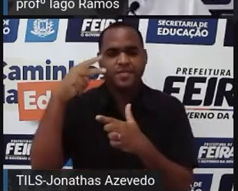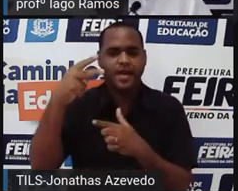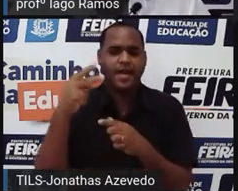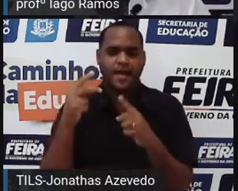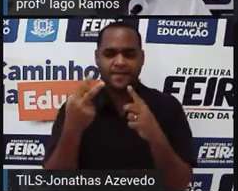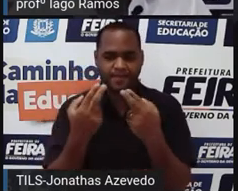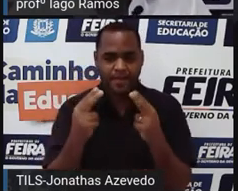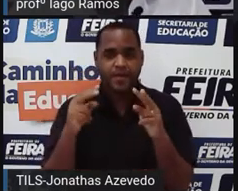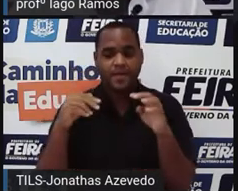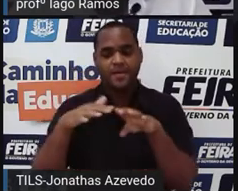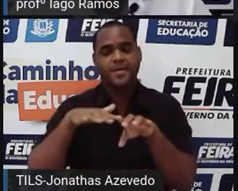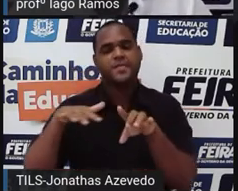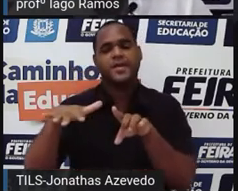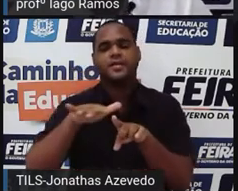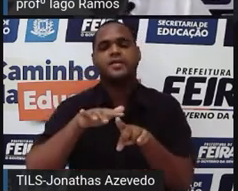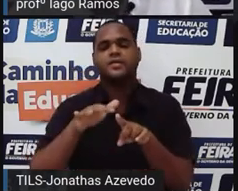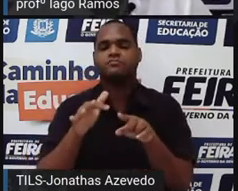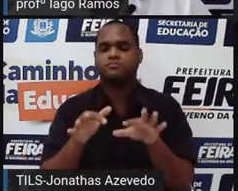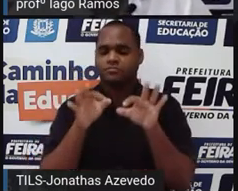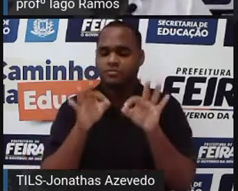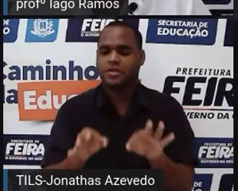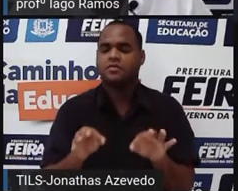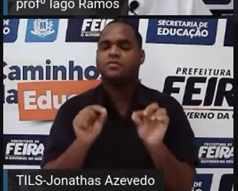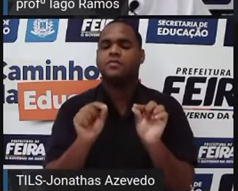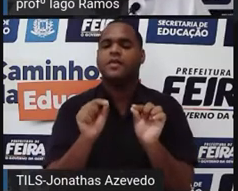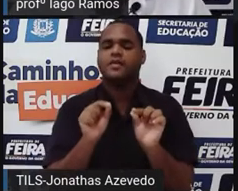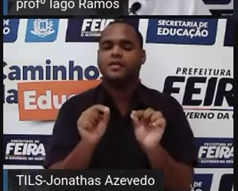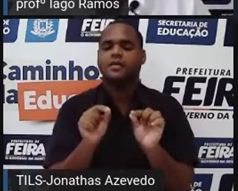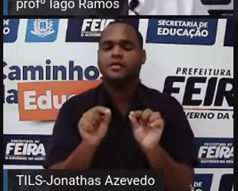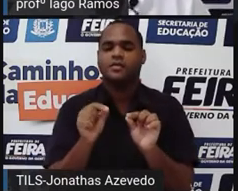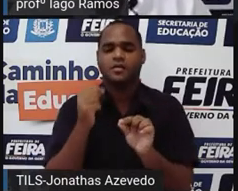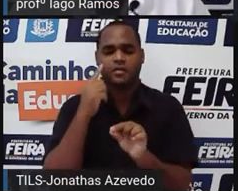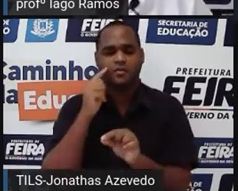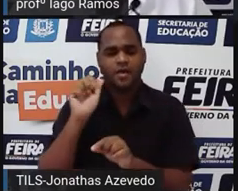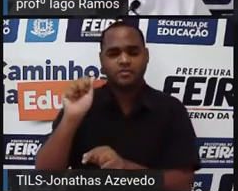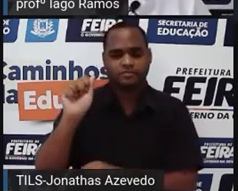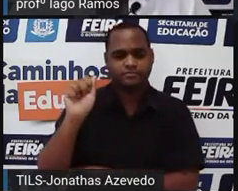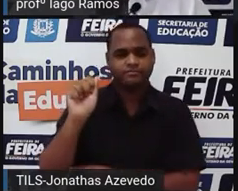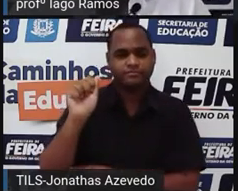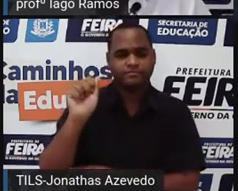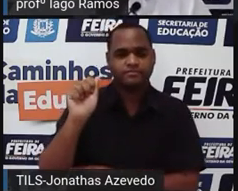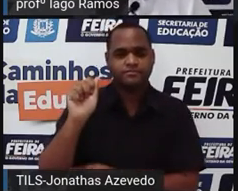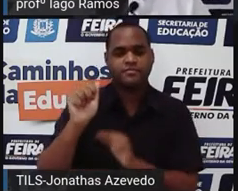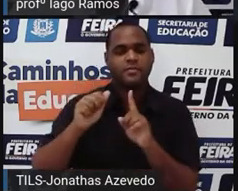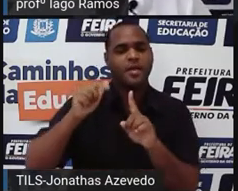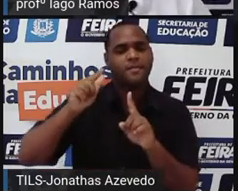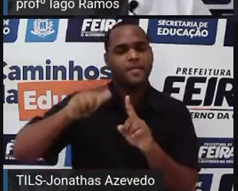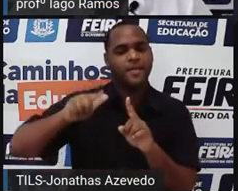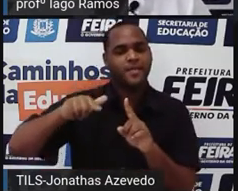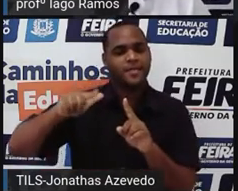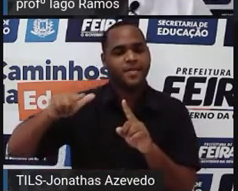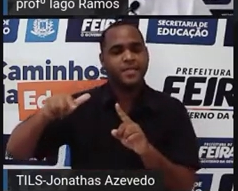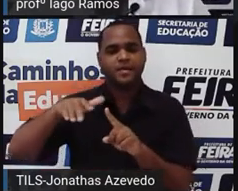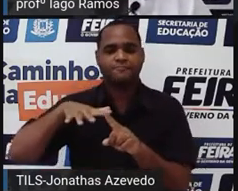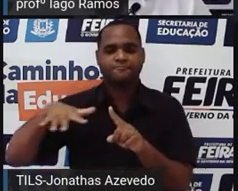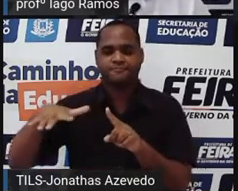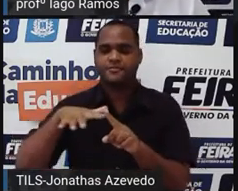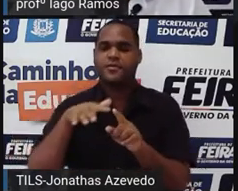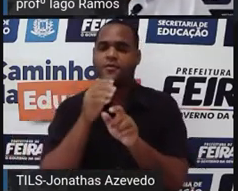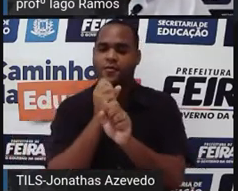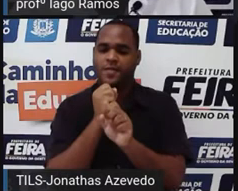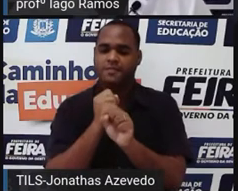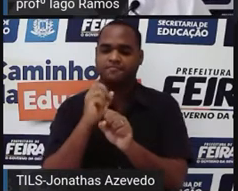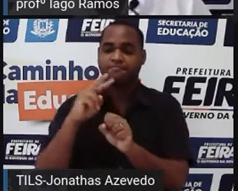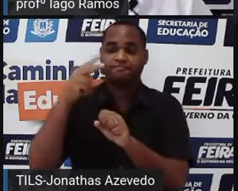mesma base, o correto é, na letra A tem, repetir a base e somar os